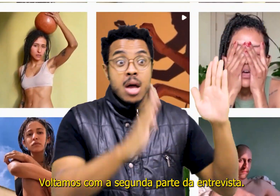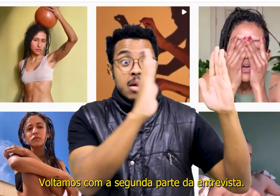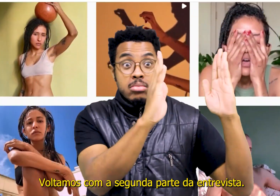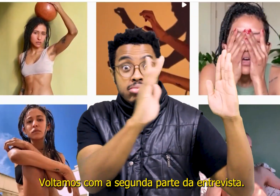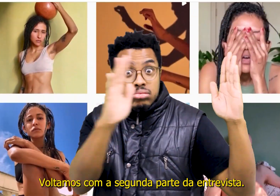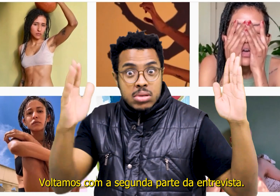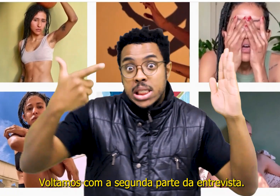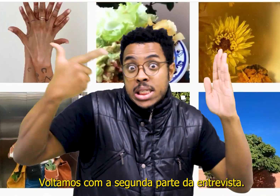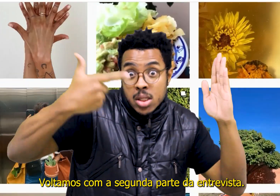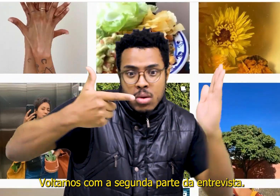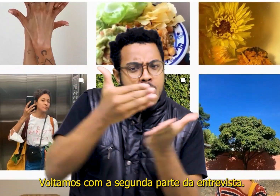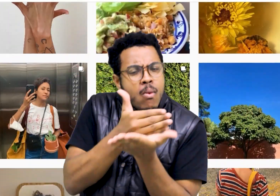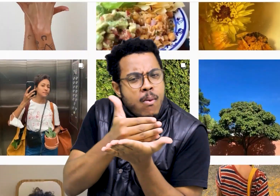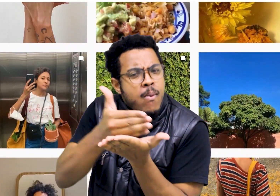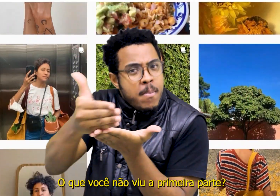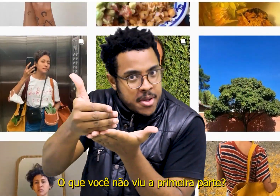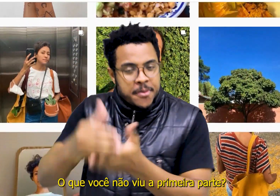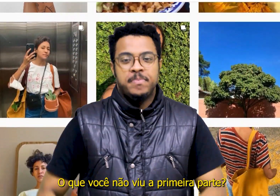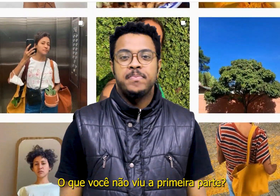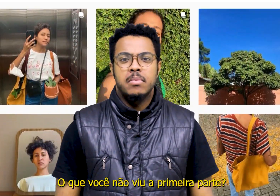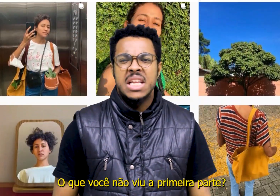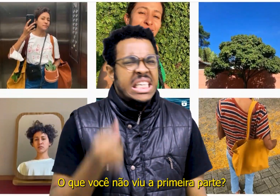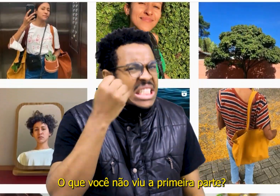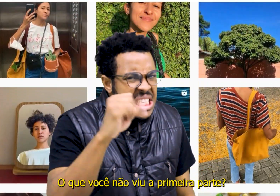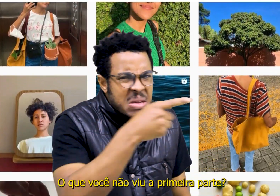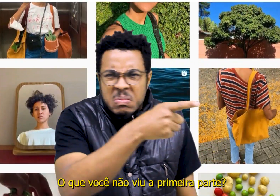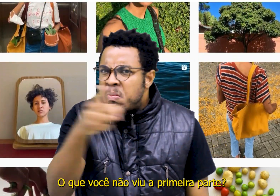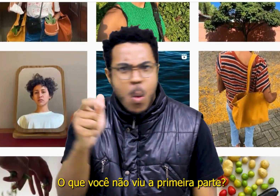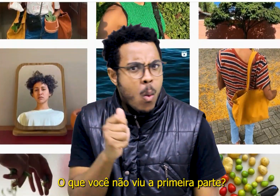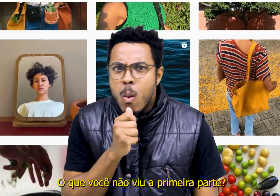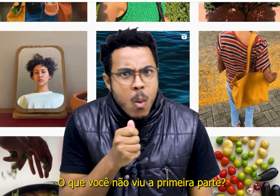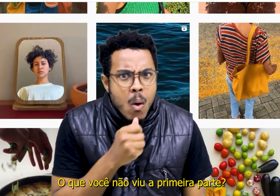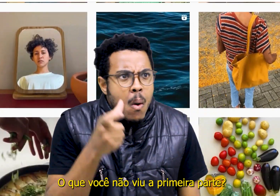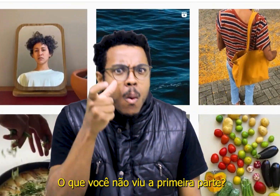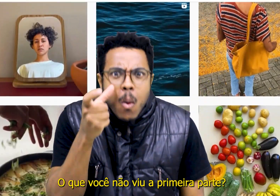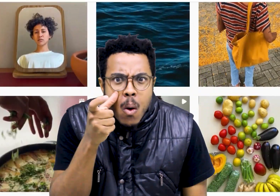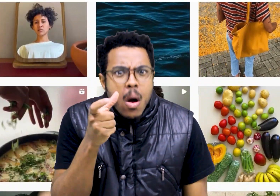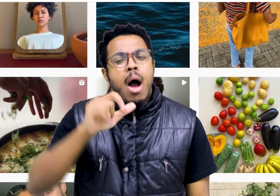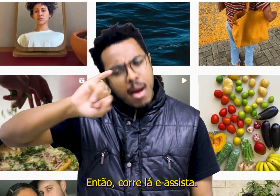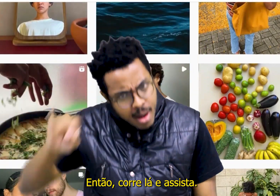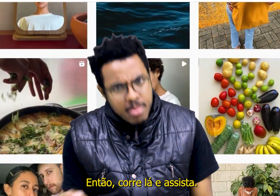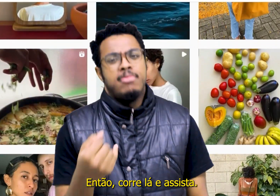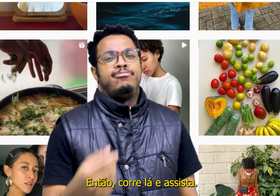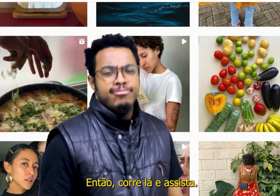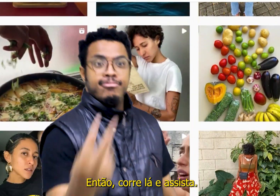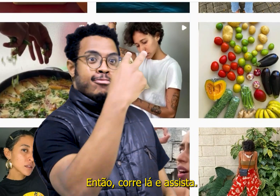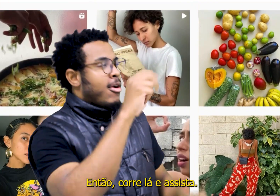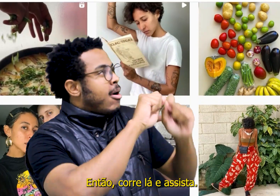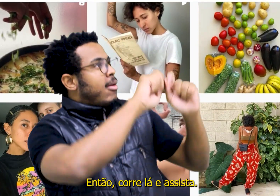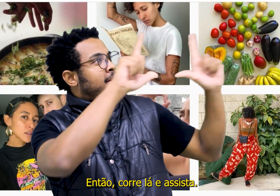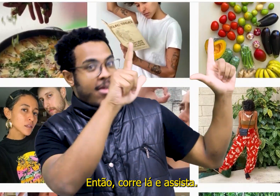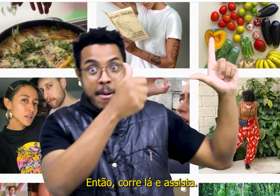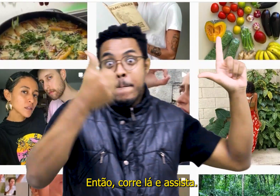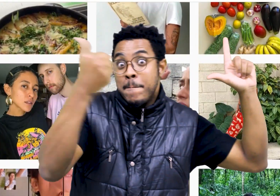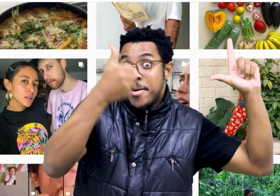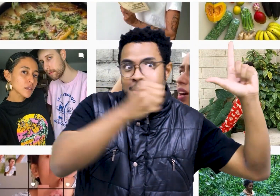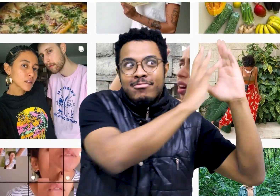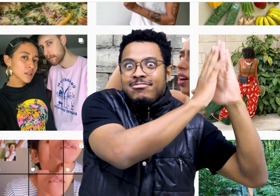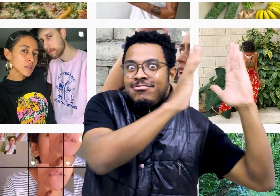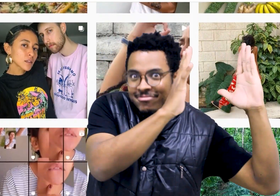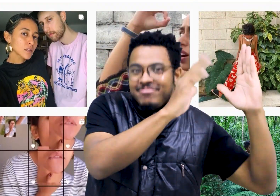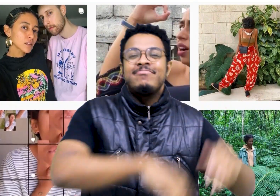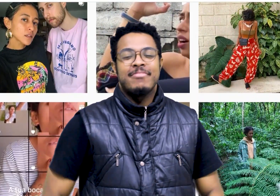Voltamos com a segunda parte da entrevista. O quê? Você não viu a primeira parte? Então corre lá e